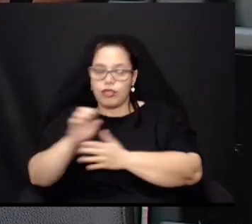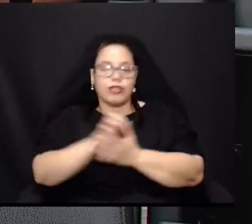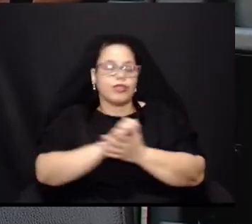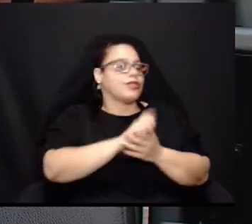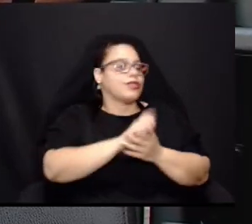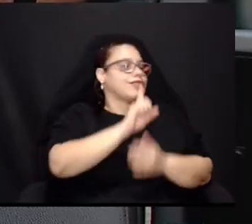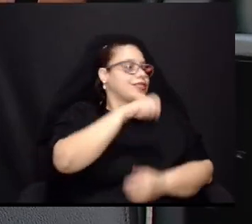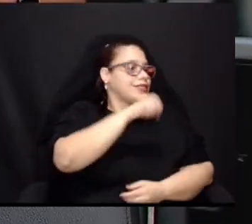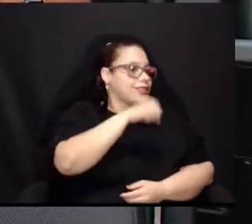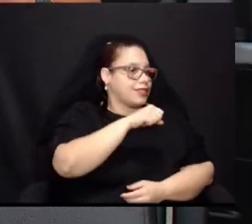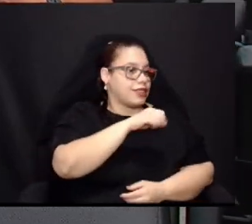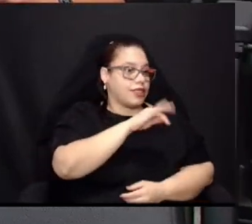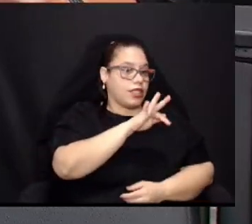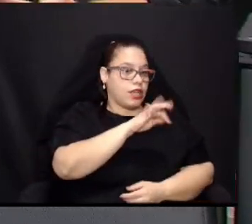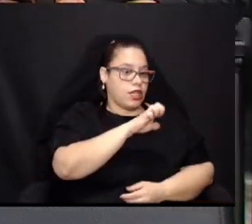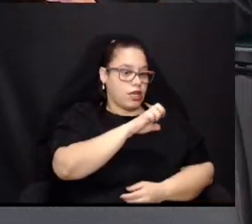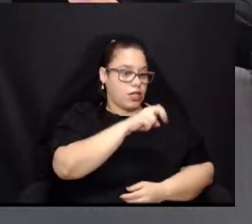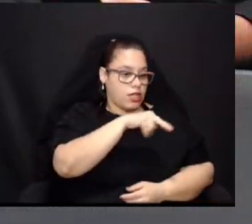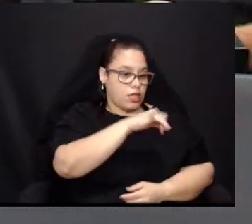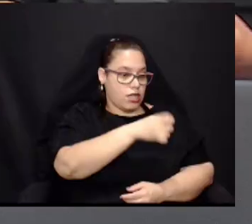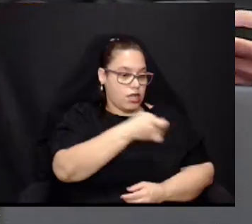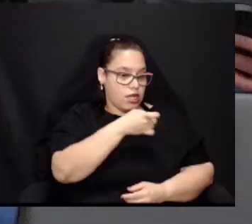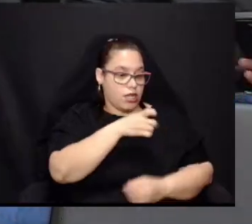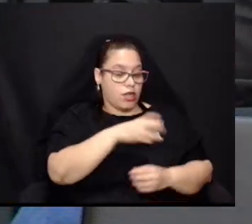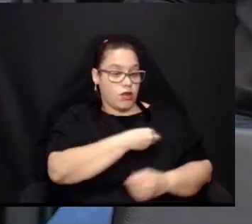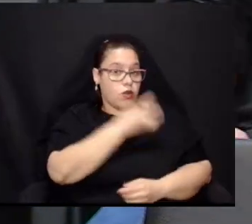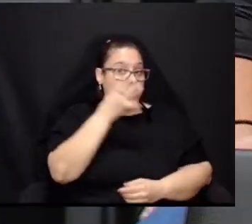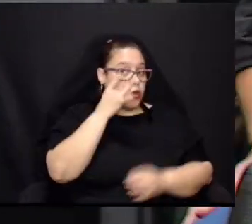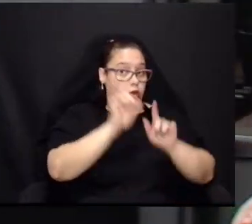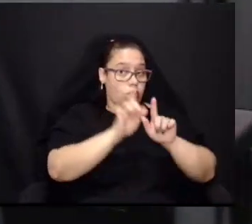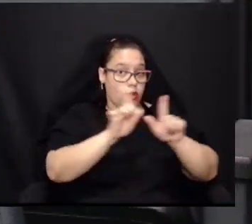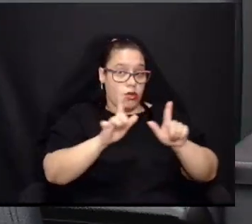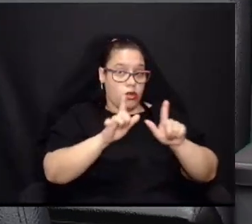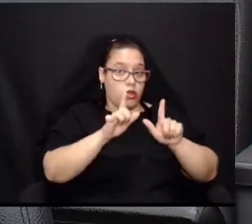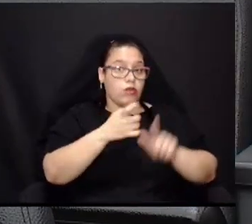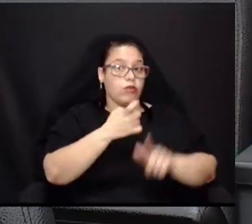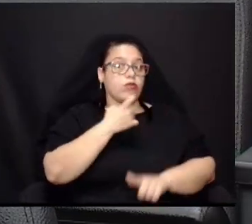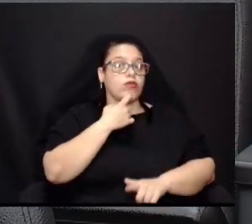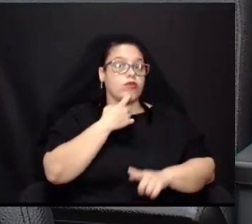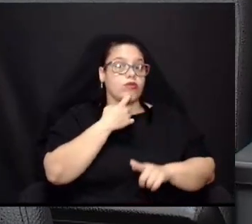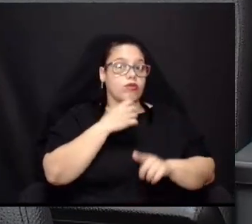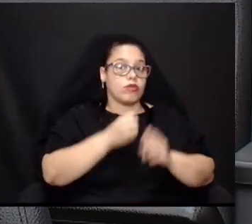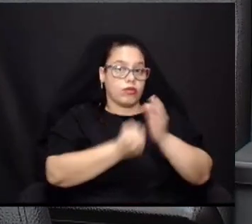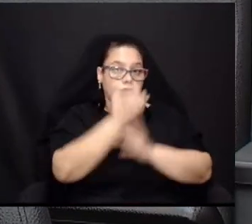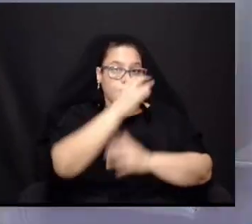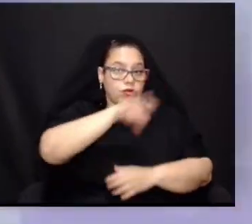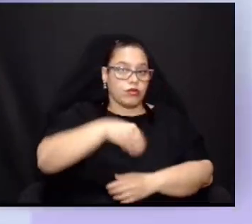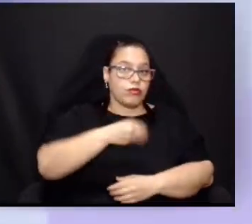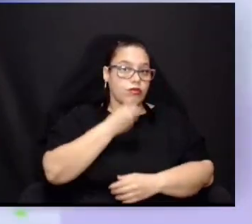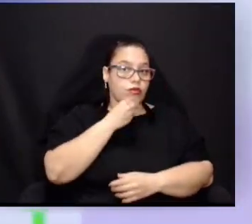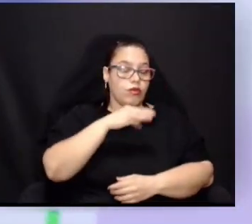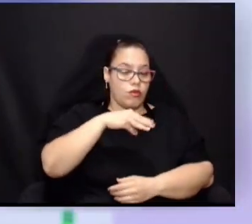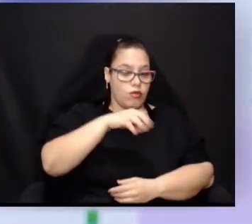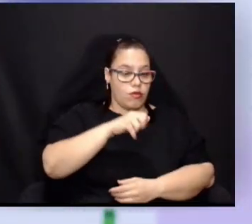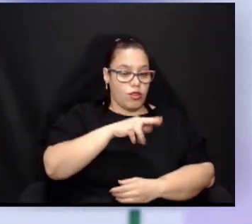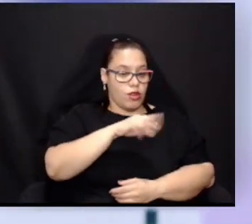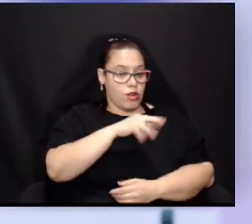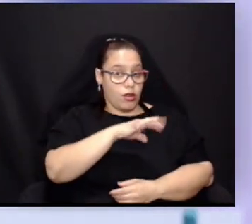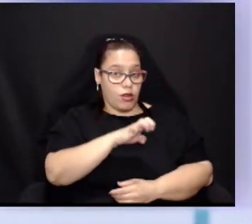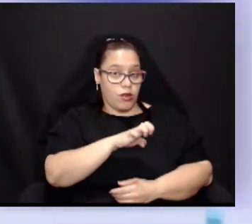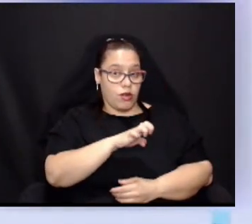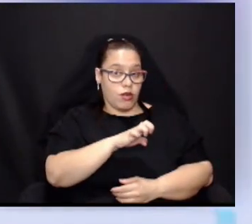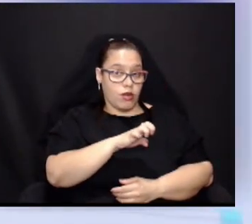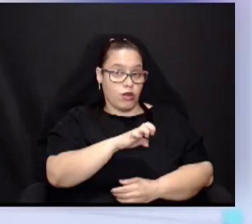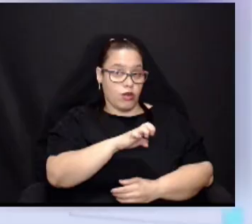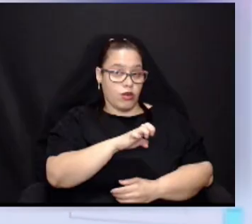que tá presente no nosso brasão da cidade, e daí surgiu a oportunidade de criar um mascote para a Câmara, até para